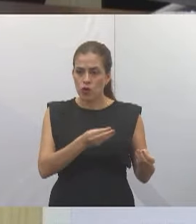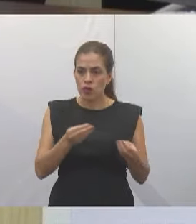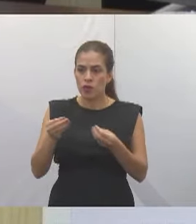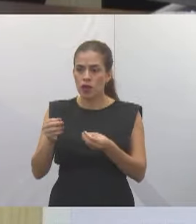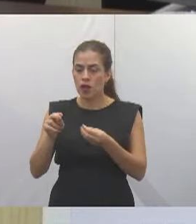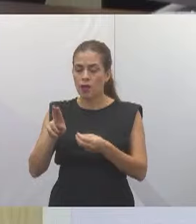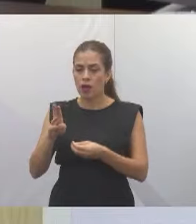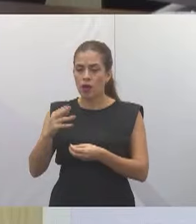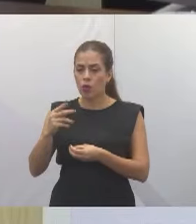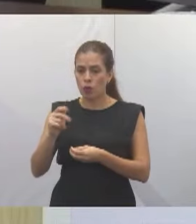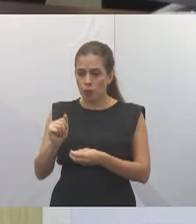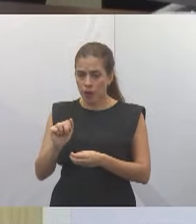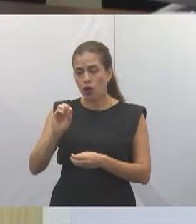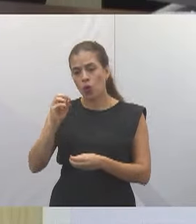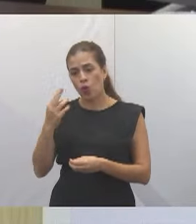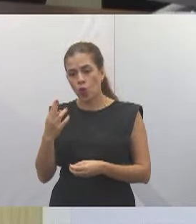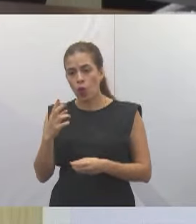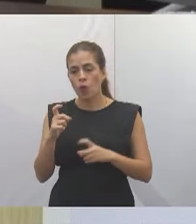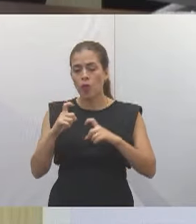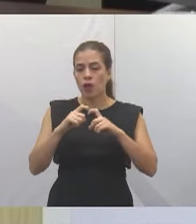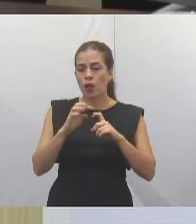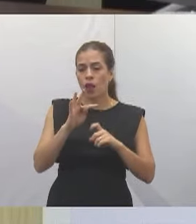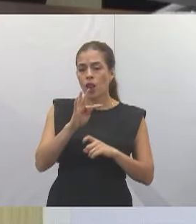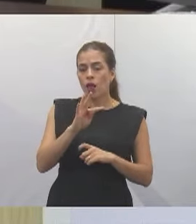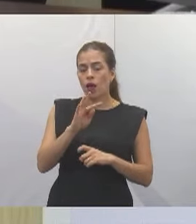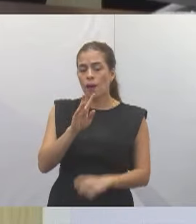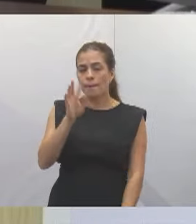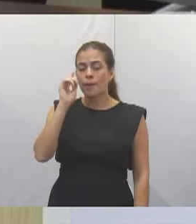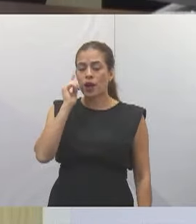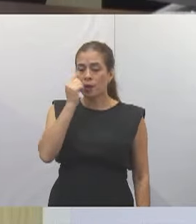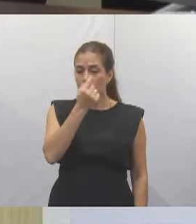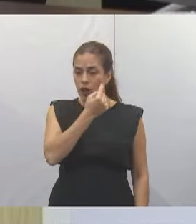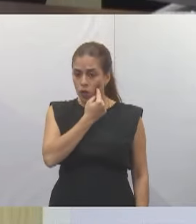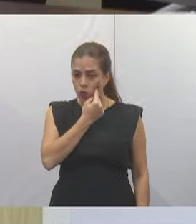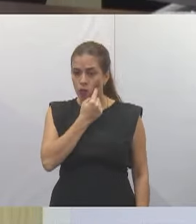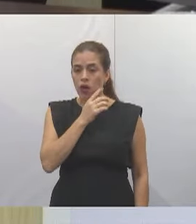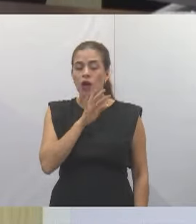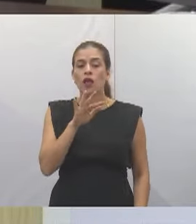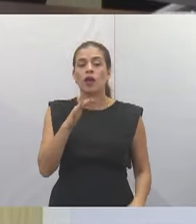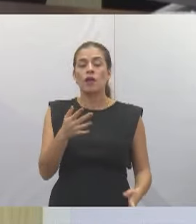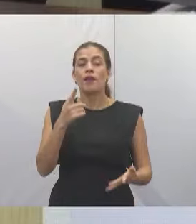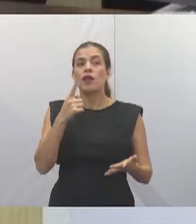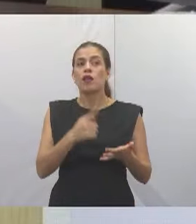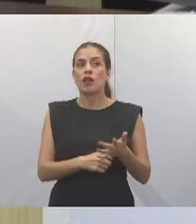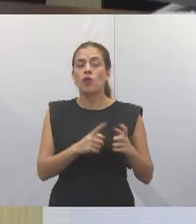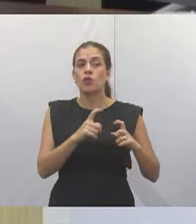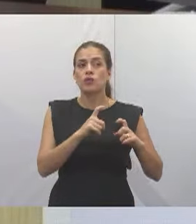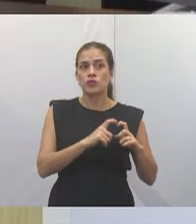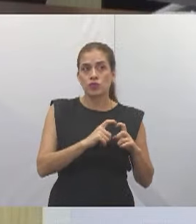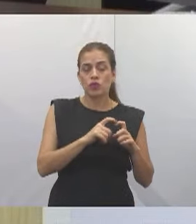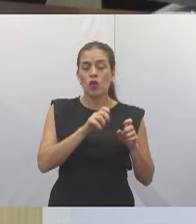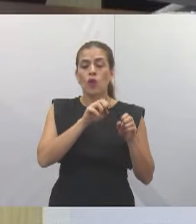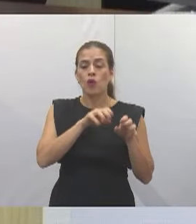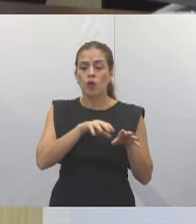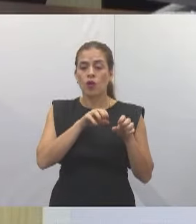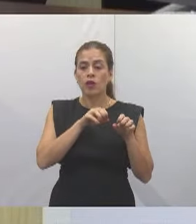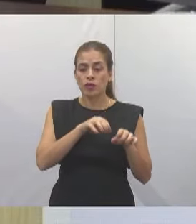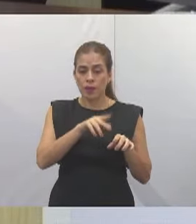ou para a Parque Meia Lua. Se não, vai agendar a consulta, vai orientar essa